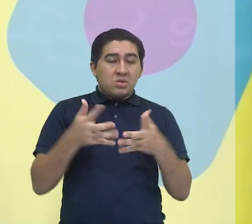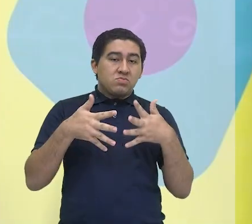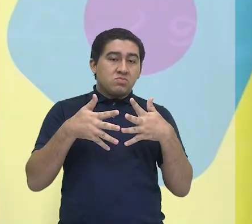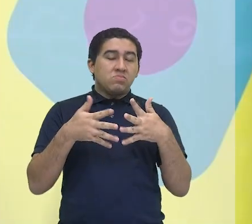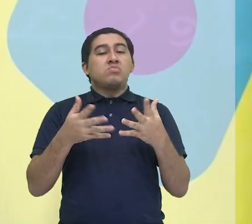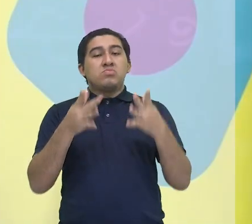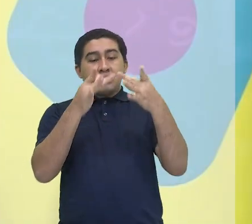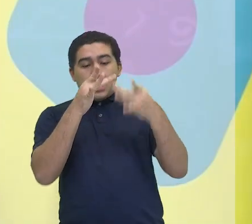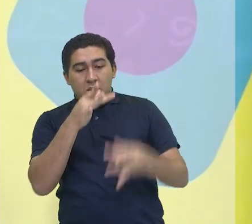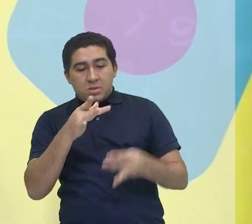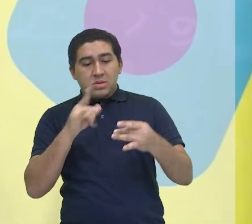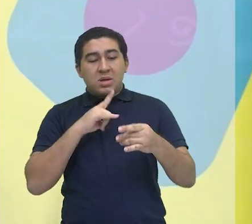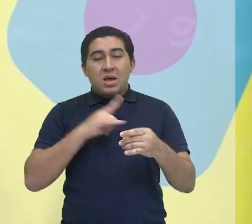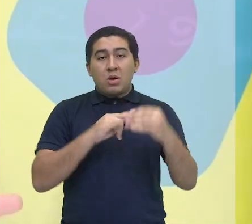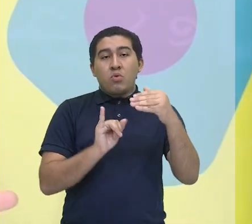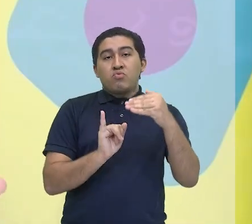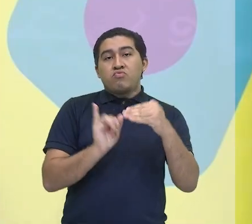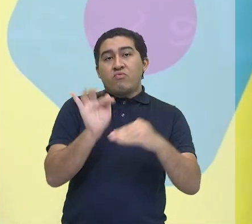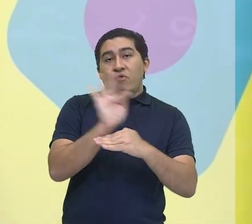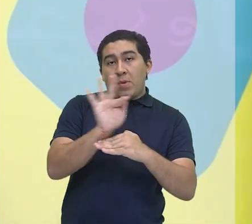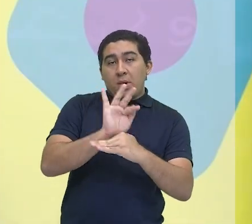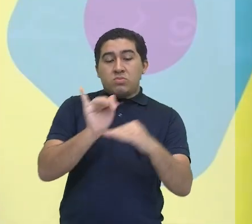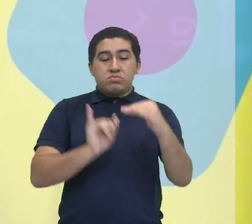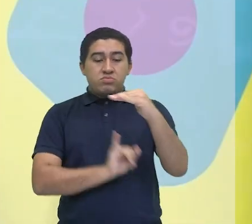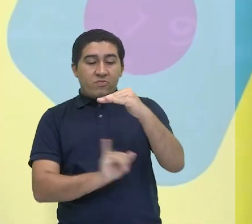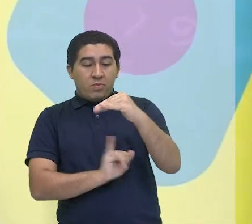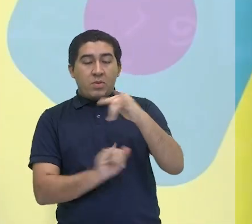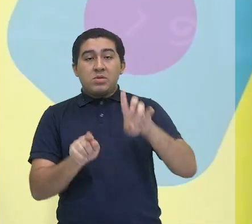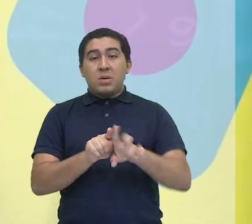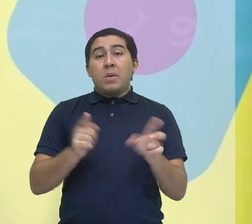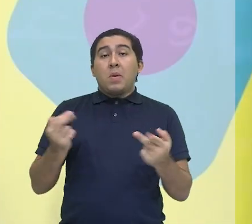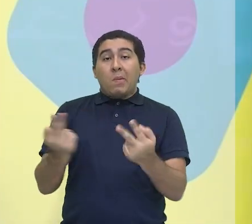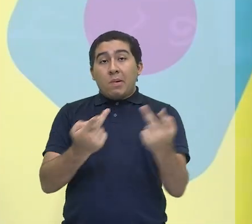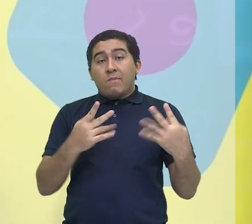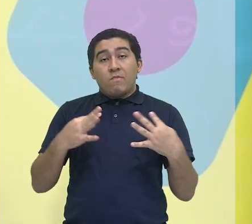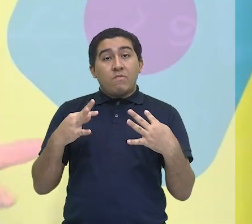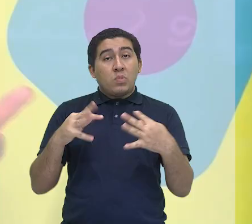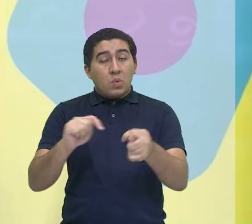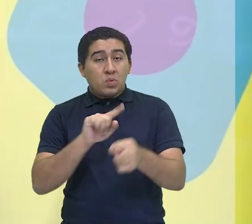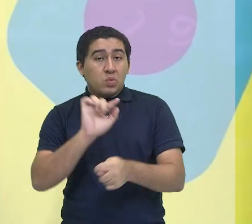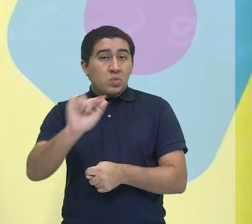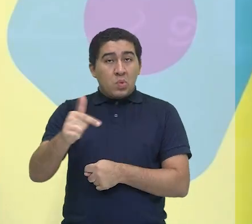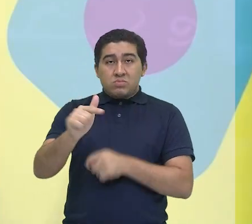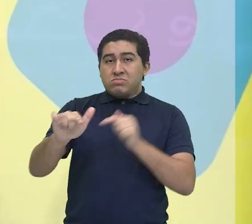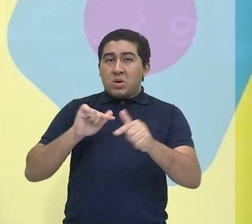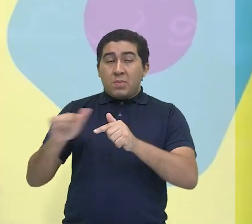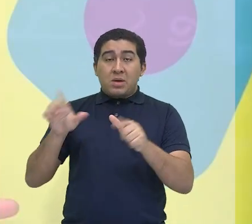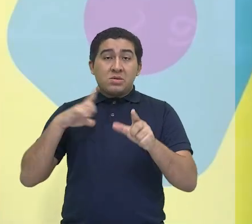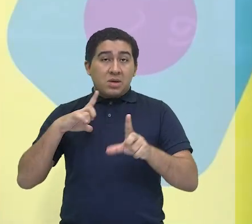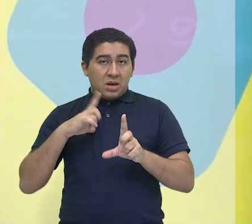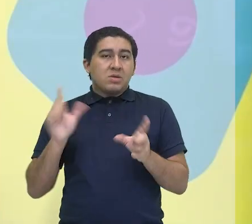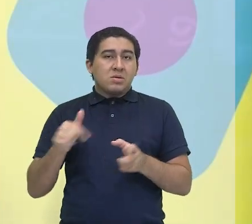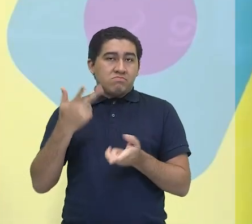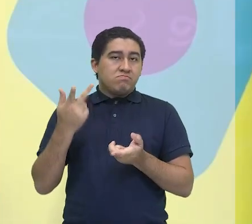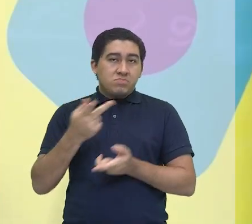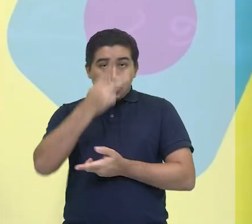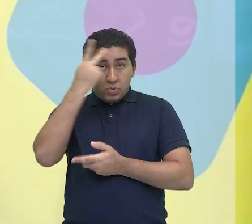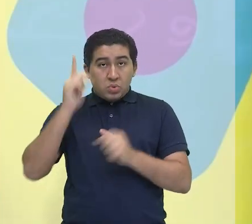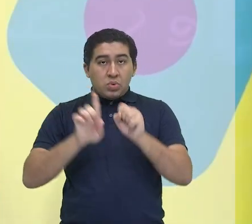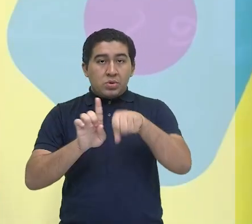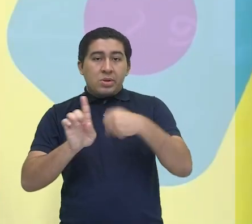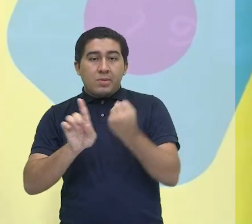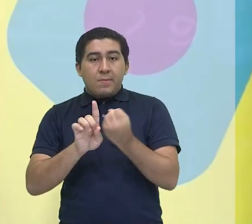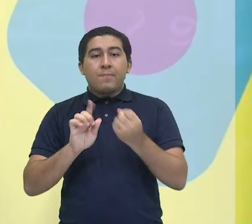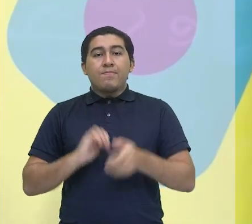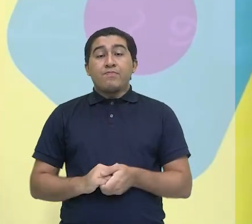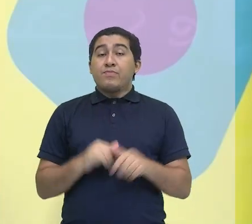o trabalho formal, o trabalho informal, como tantos trabalhos autônomos que nós temos na sociedade, trabalhos que